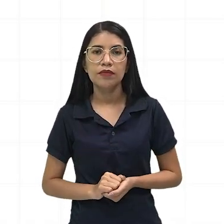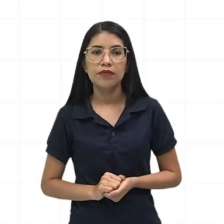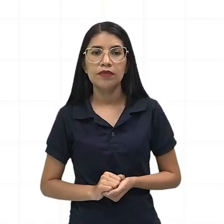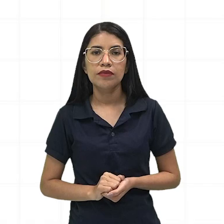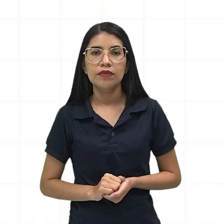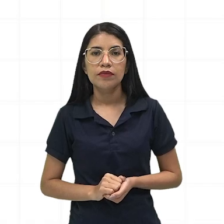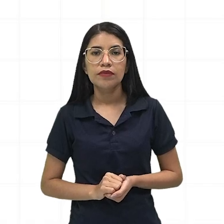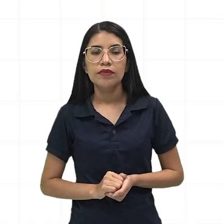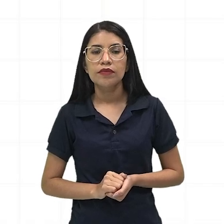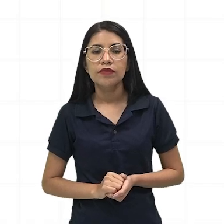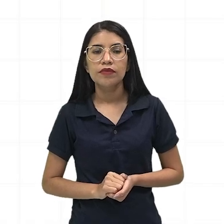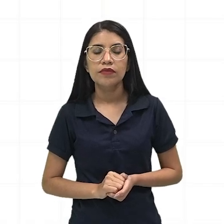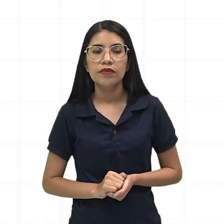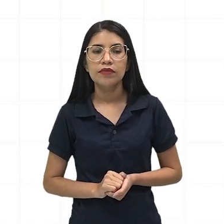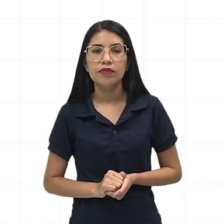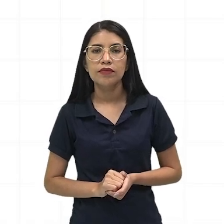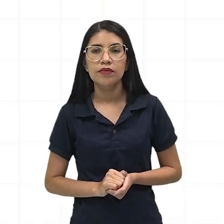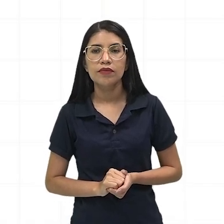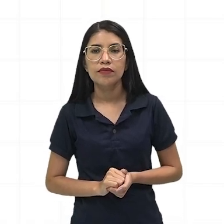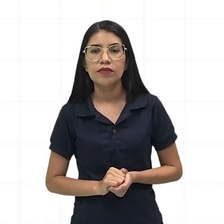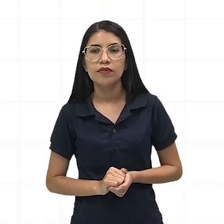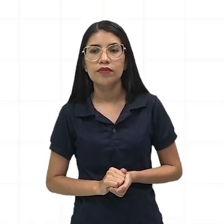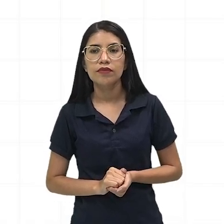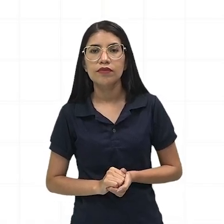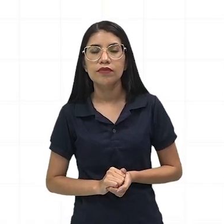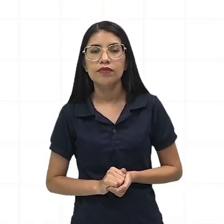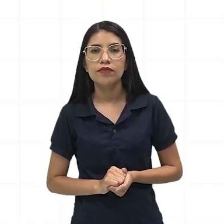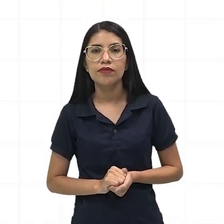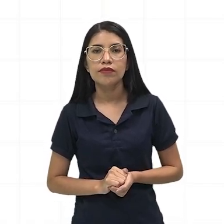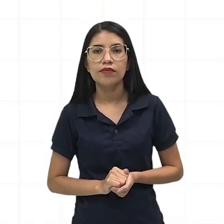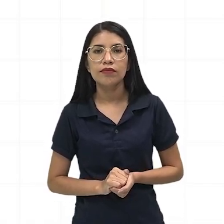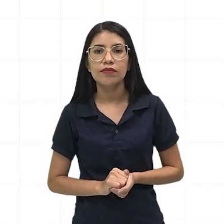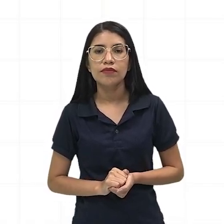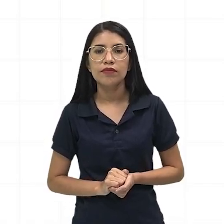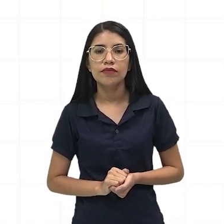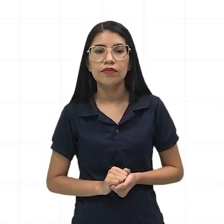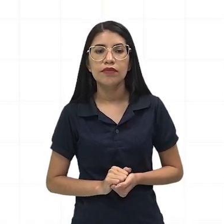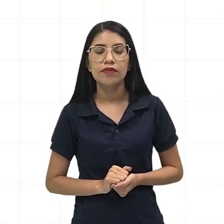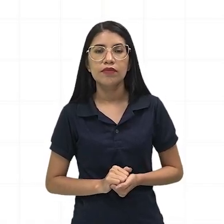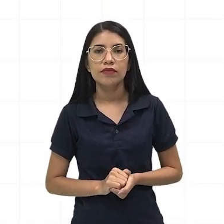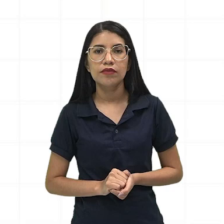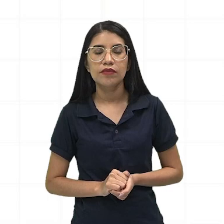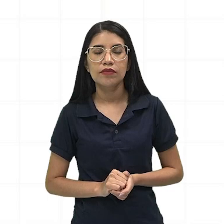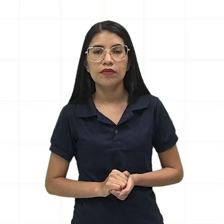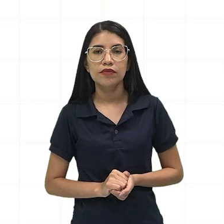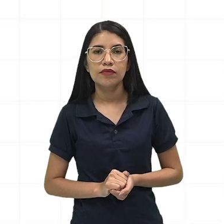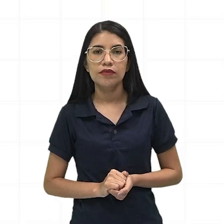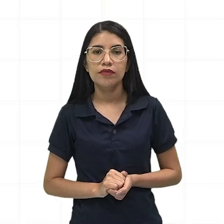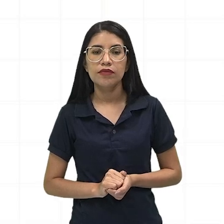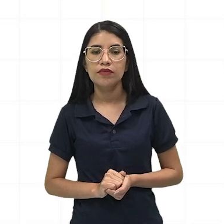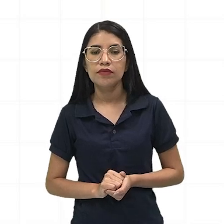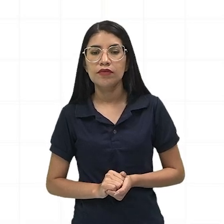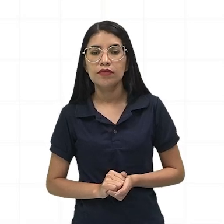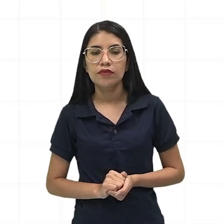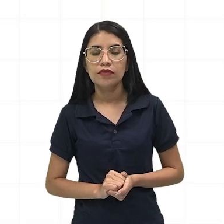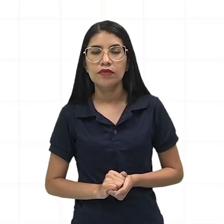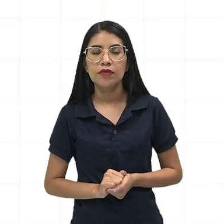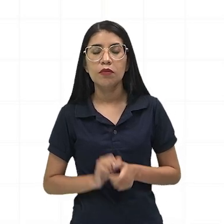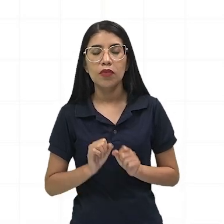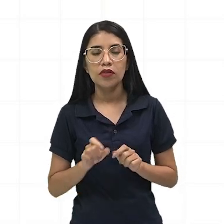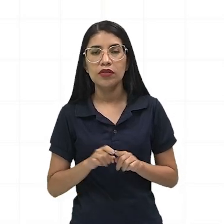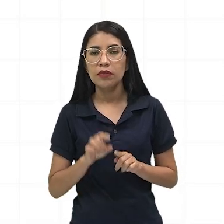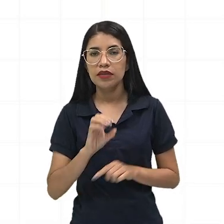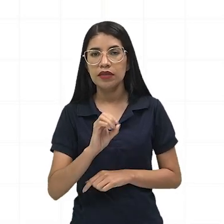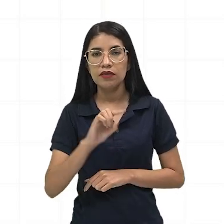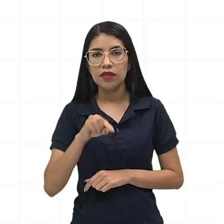0,03. Né? Ó, 30. Pode deixar até o 30 aqui, né? Para lembrar que isso aqui são 30